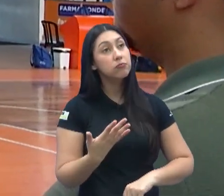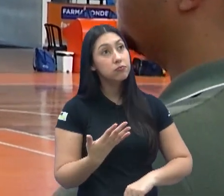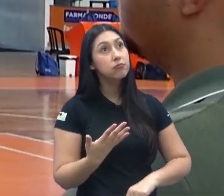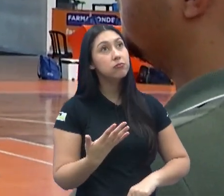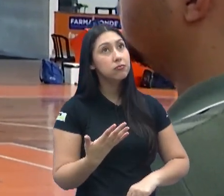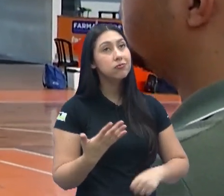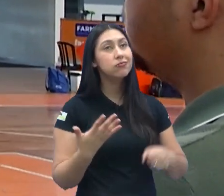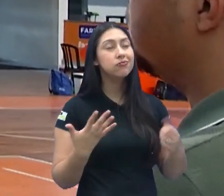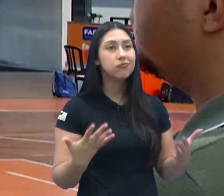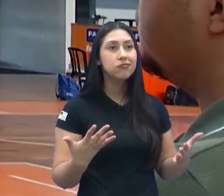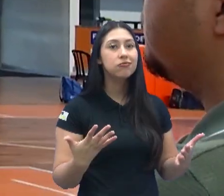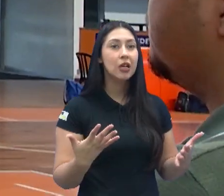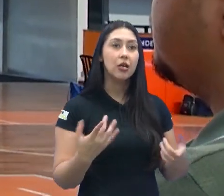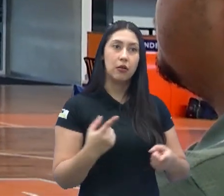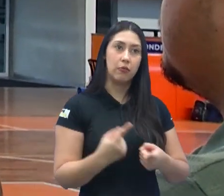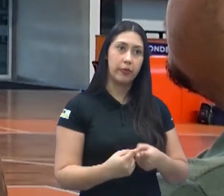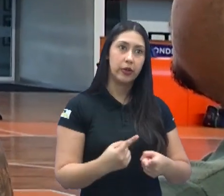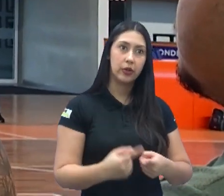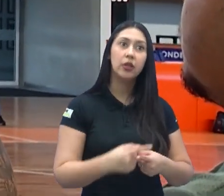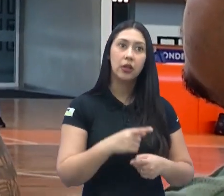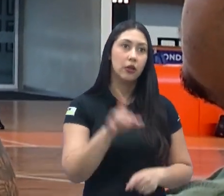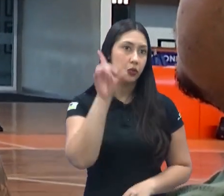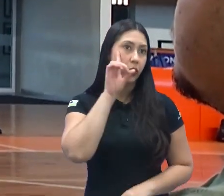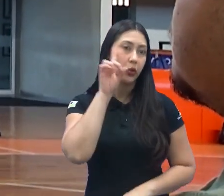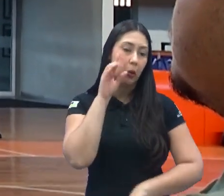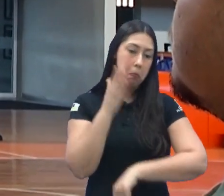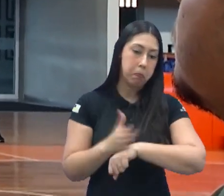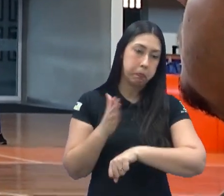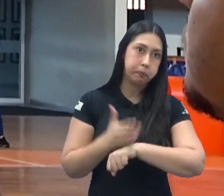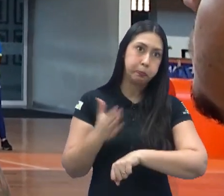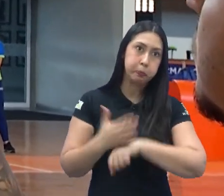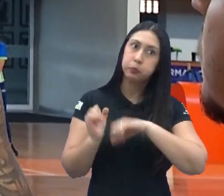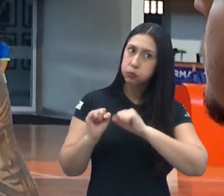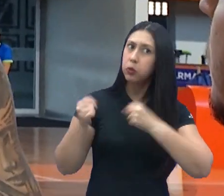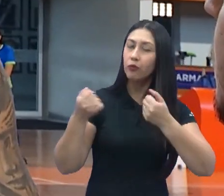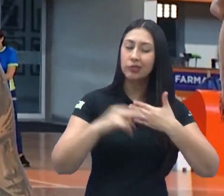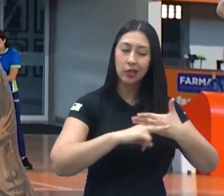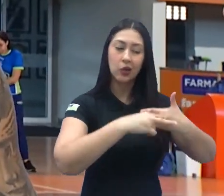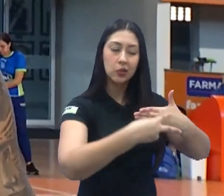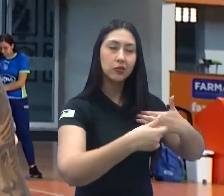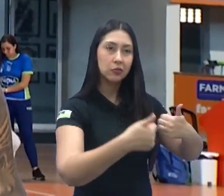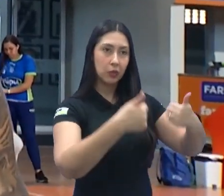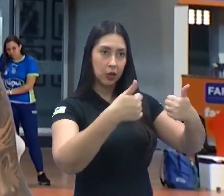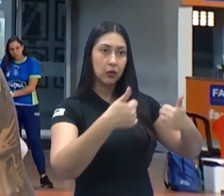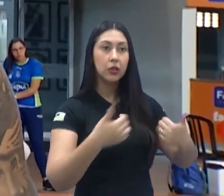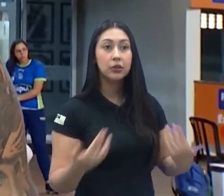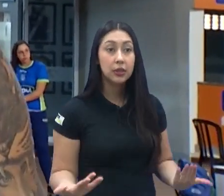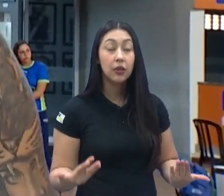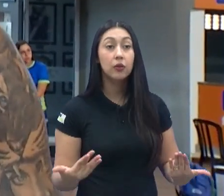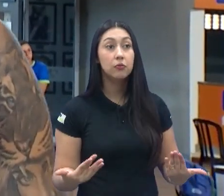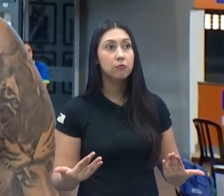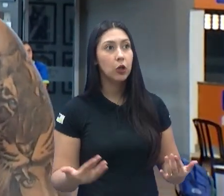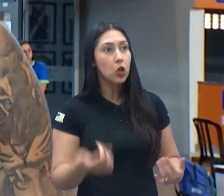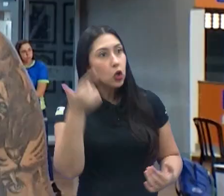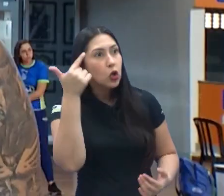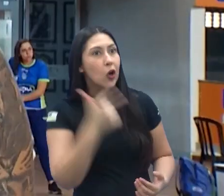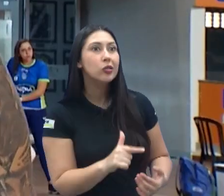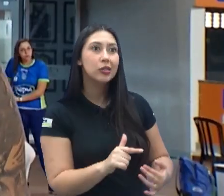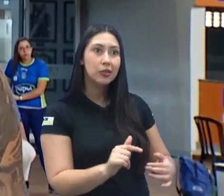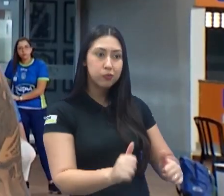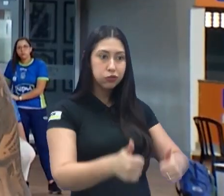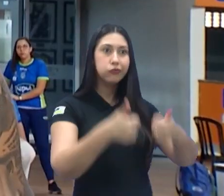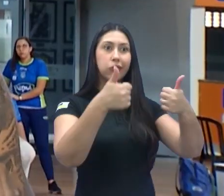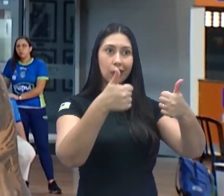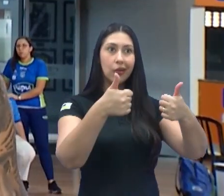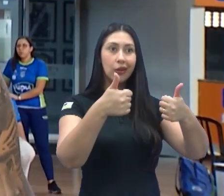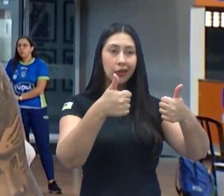muito reflexo, né, do que a gente faz no nosso dia a dia, a gente trabalha muito, a gente treina muito, se dedica. E poder refletir isso dentro de quadro com o Prêmio